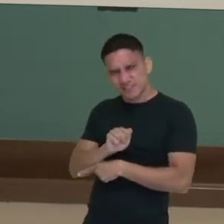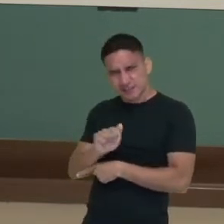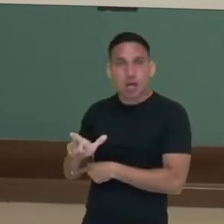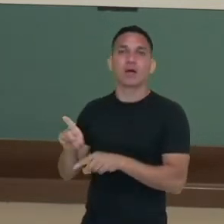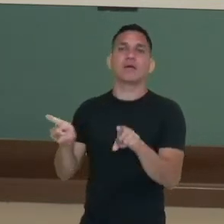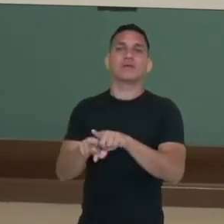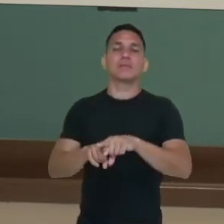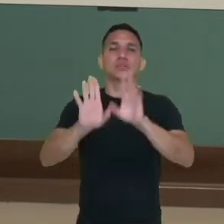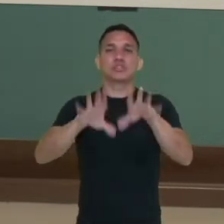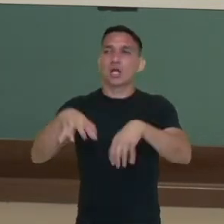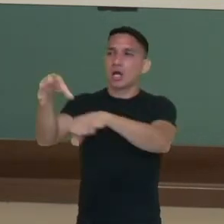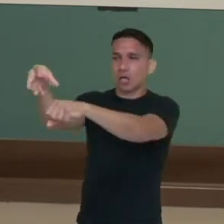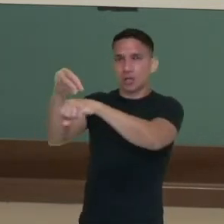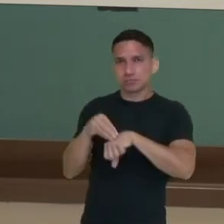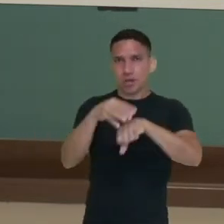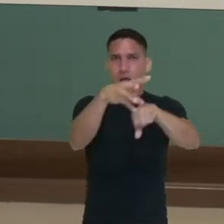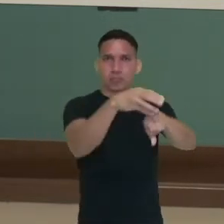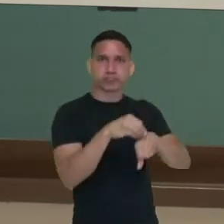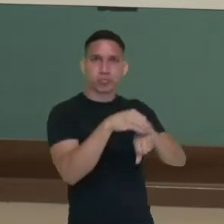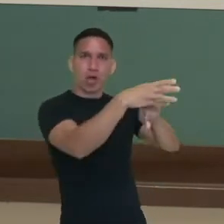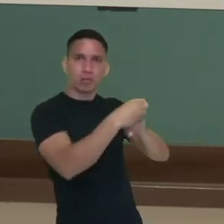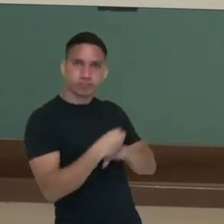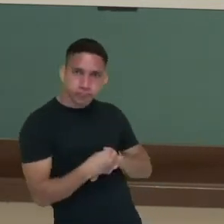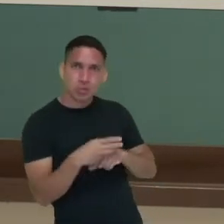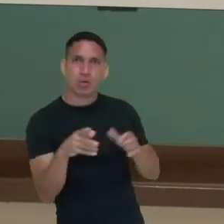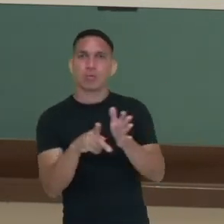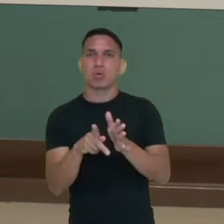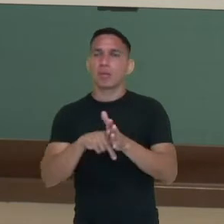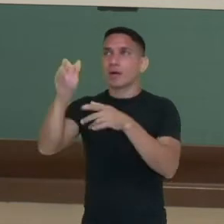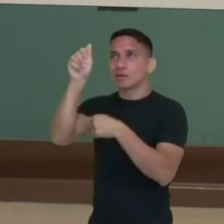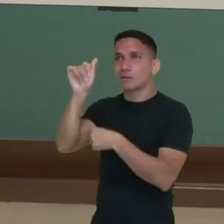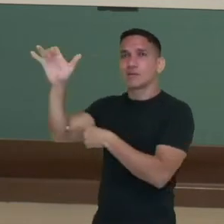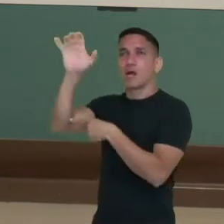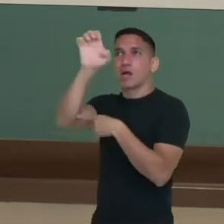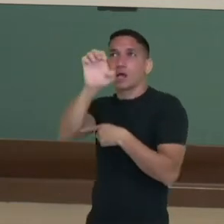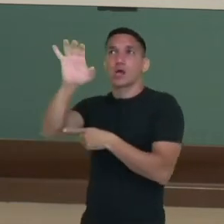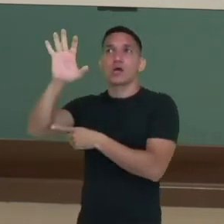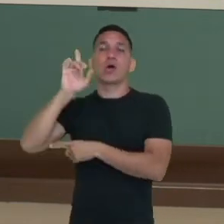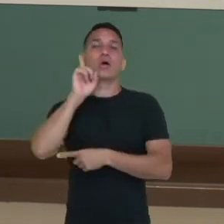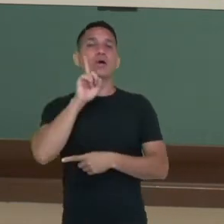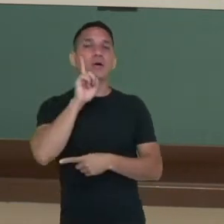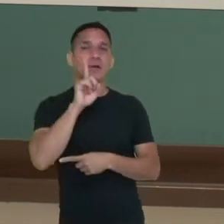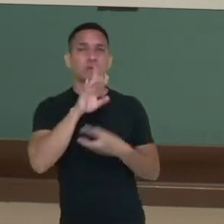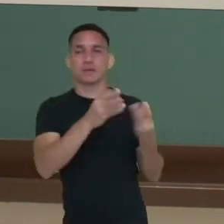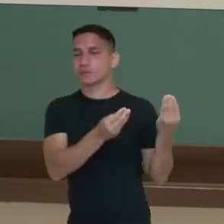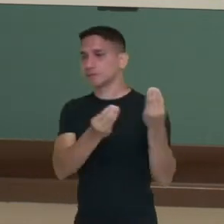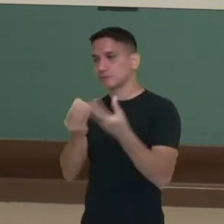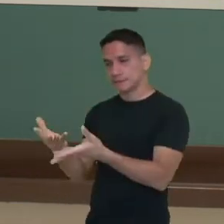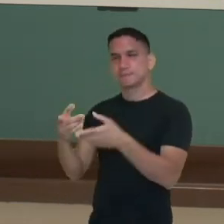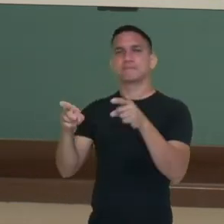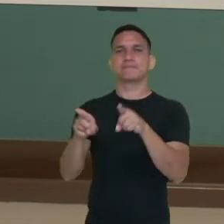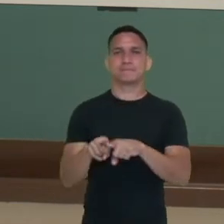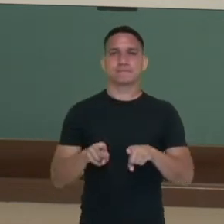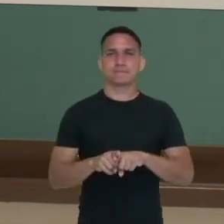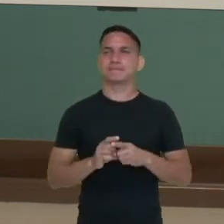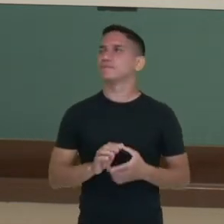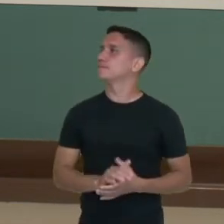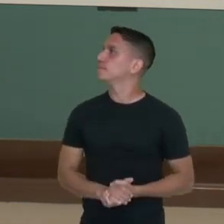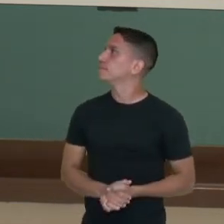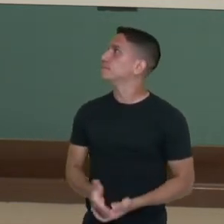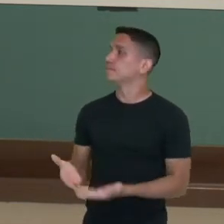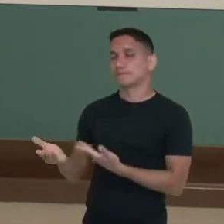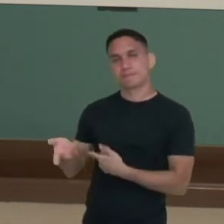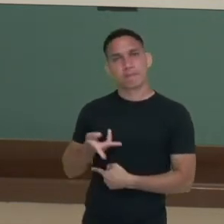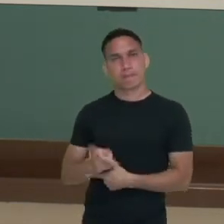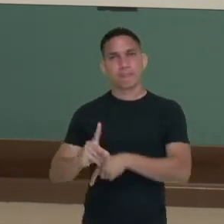já industrializados, né? Importação de produtos vindos da Ásia, da Europa e dos Estados Unidos, por exemplo. Muito bem. Vamos